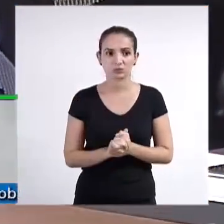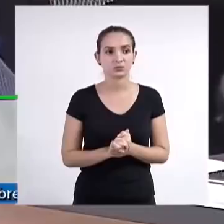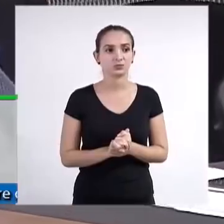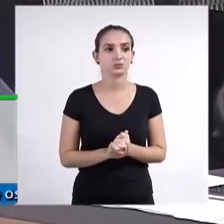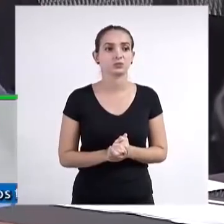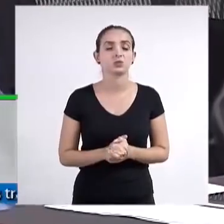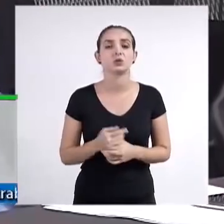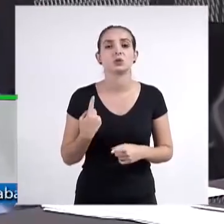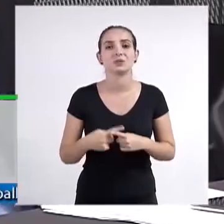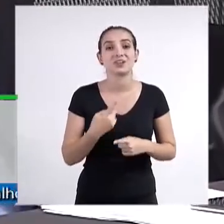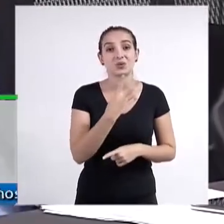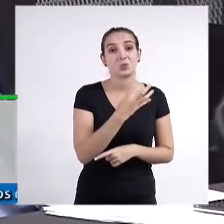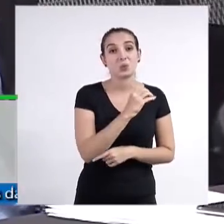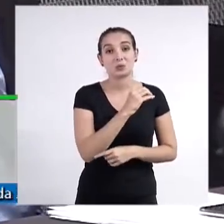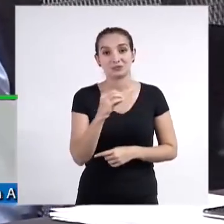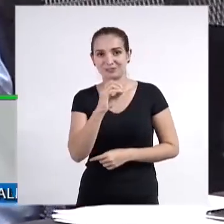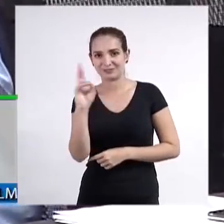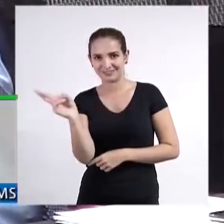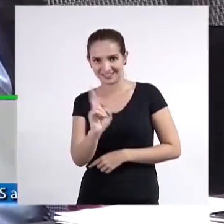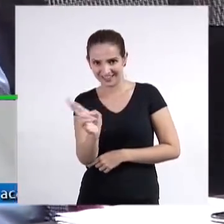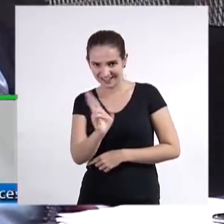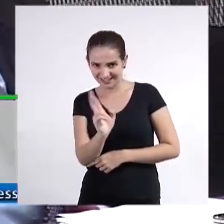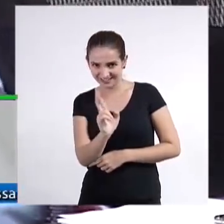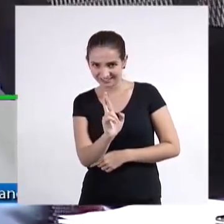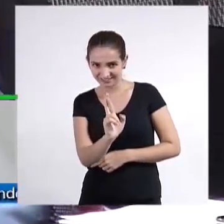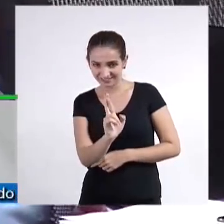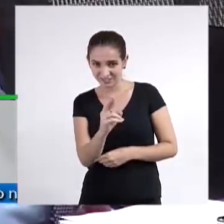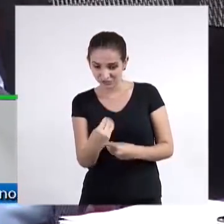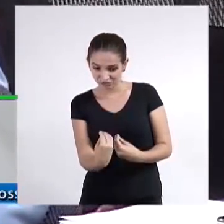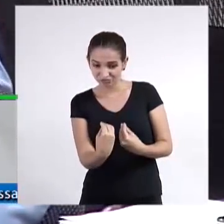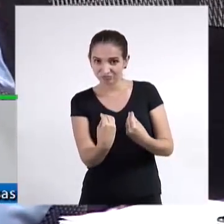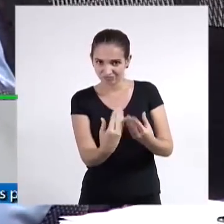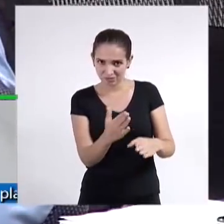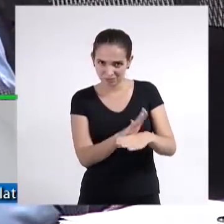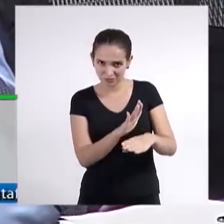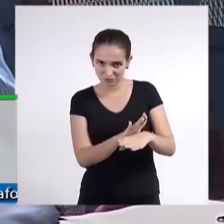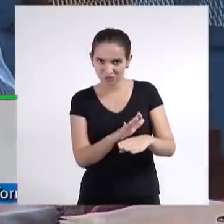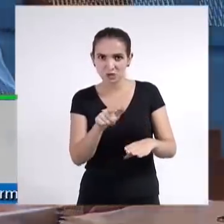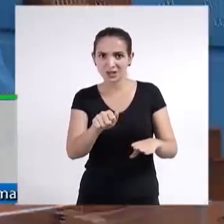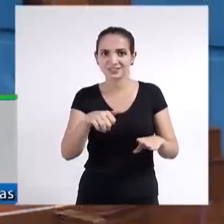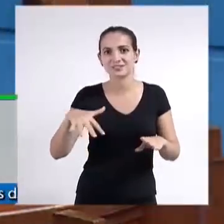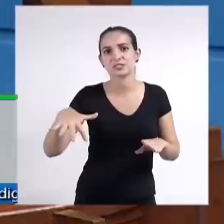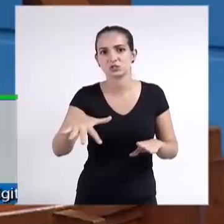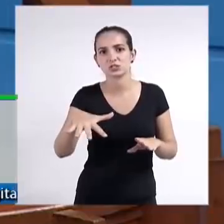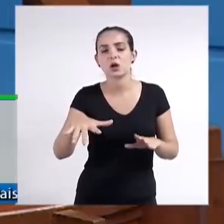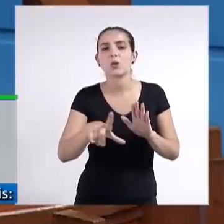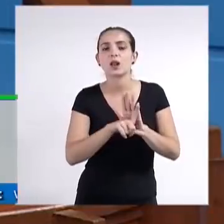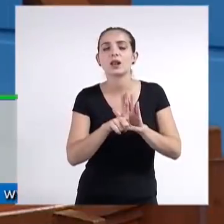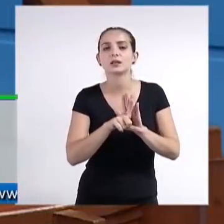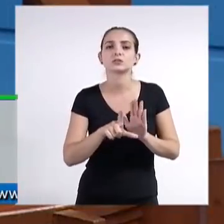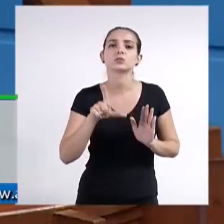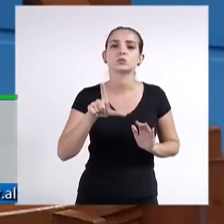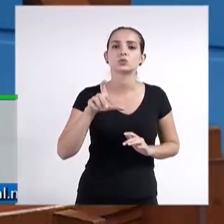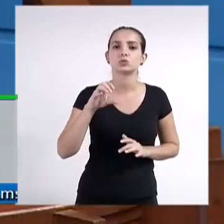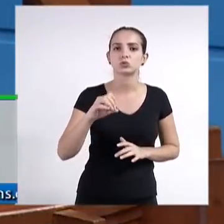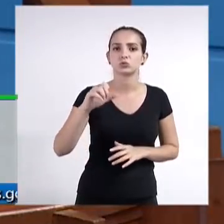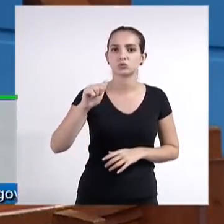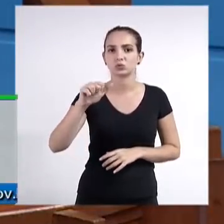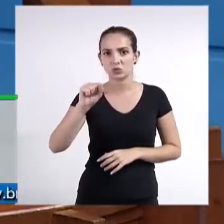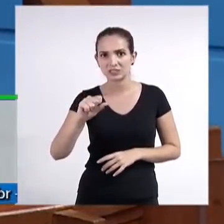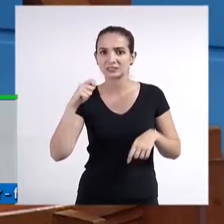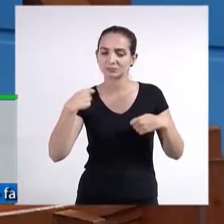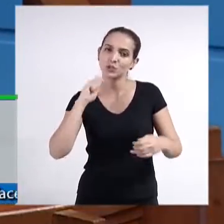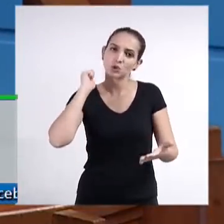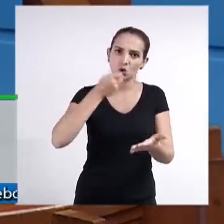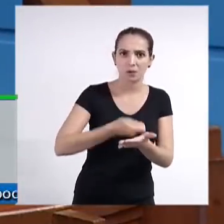benefício do LOAS para quem precisa se alimentar, comprar seus